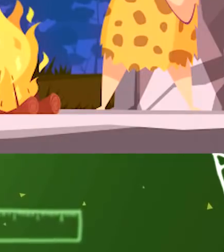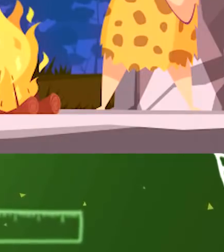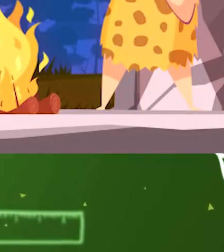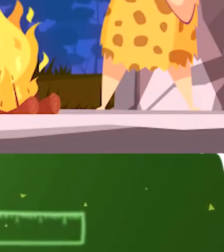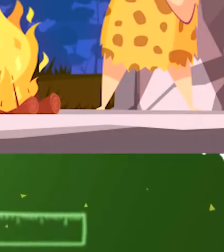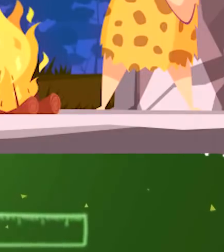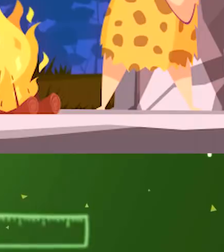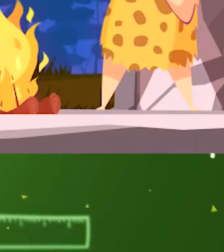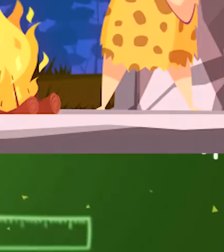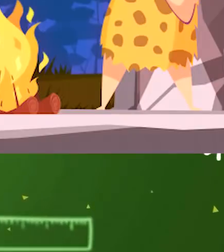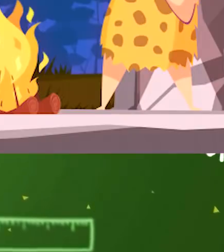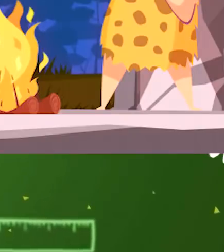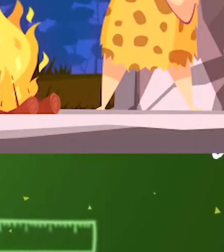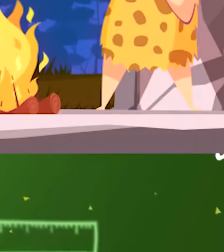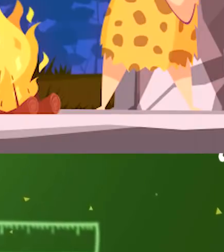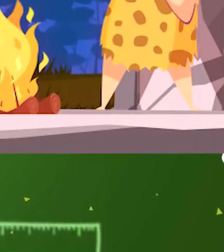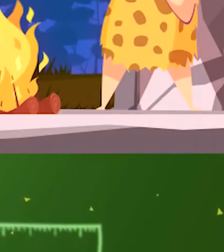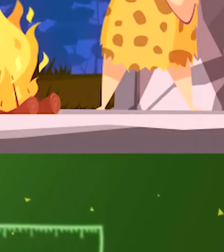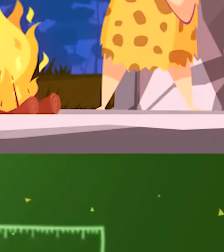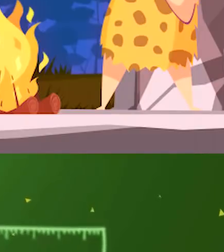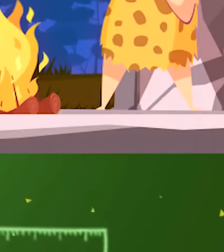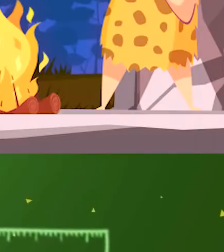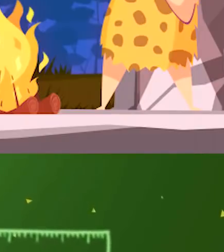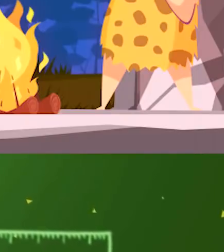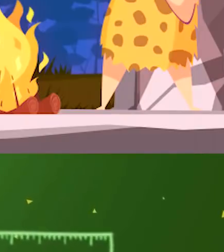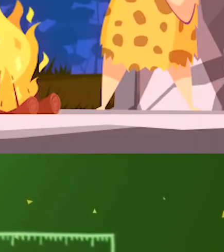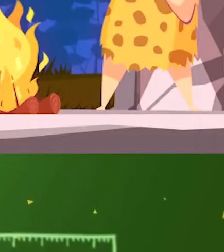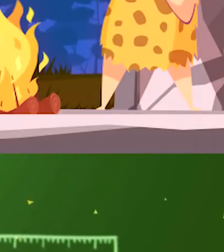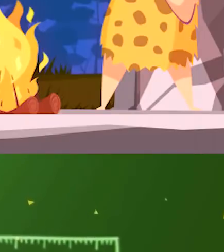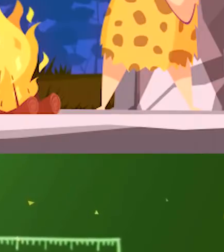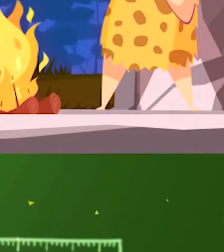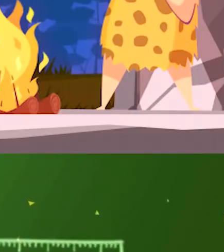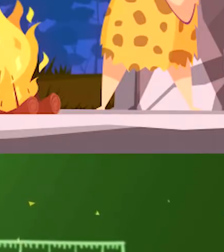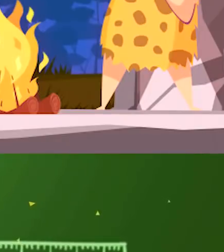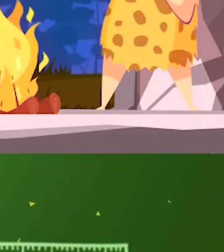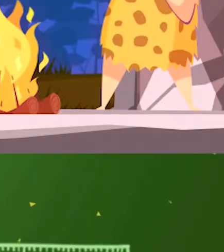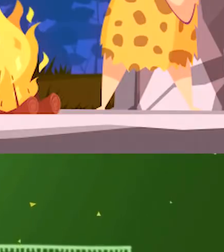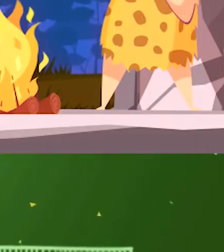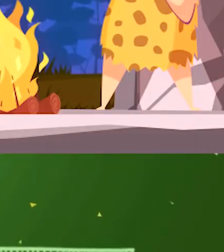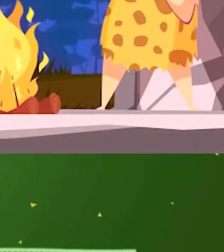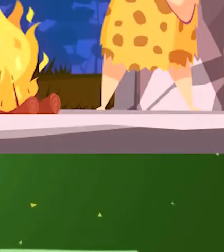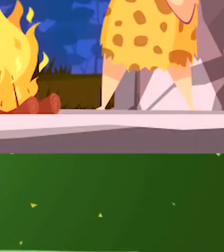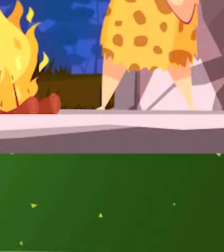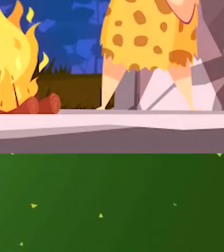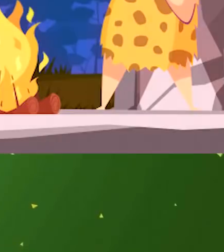Eles pegavam 2 materiais e esfregavam entre si.